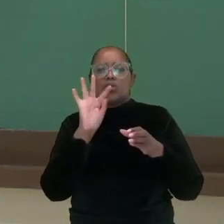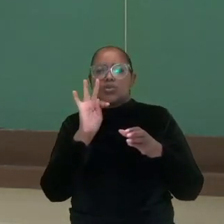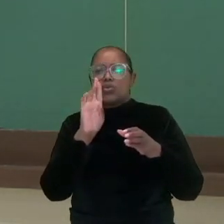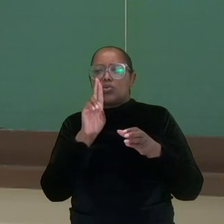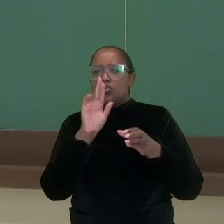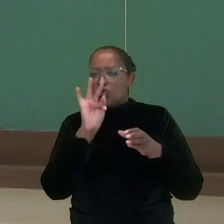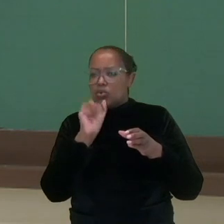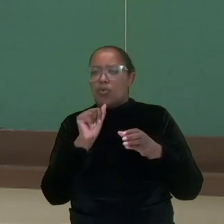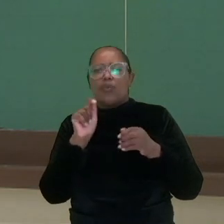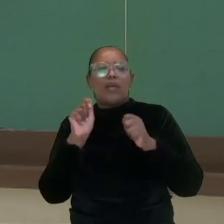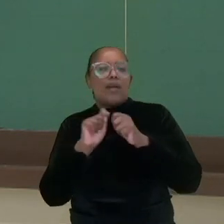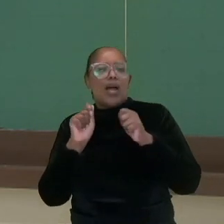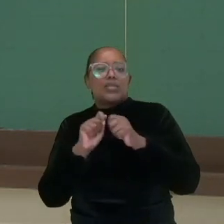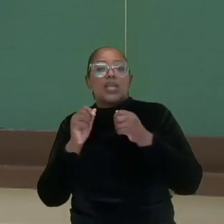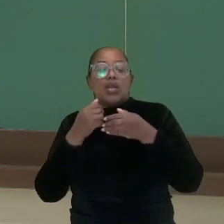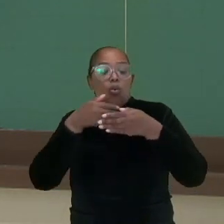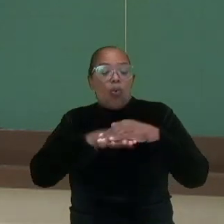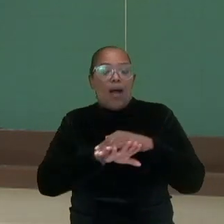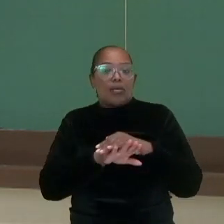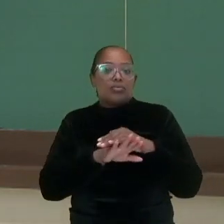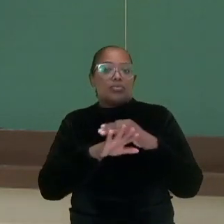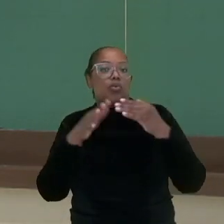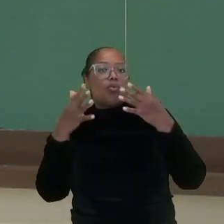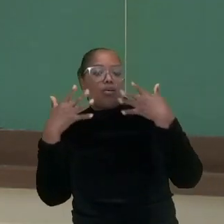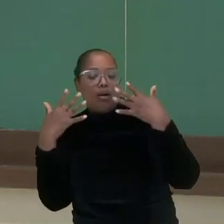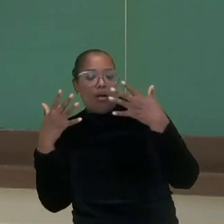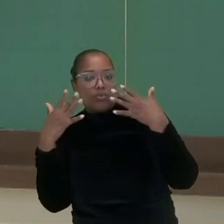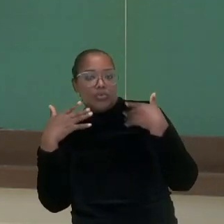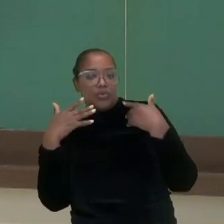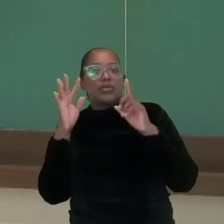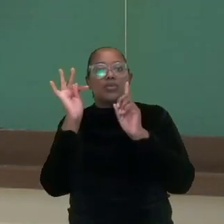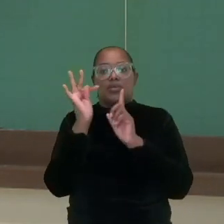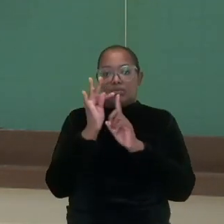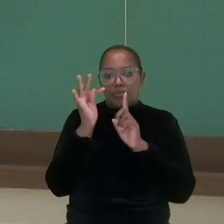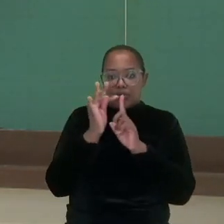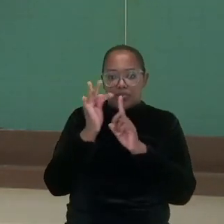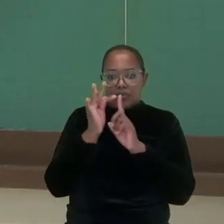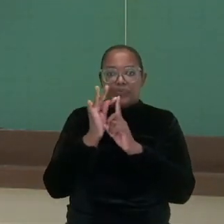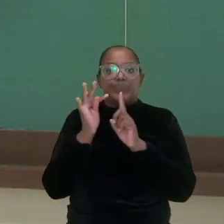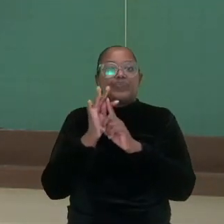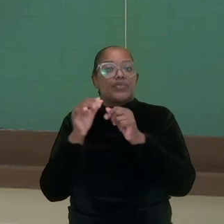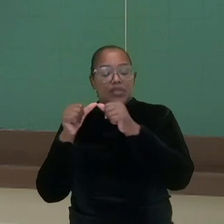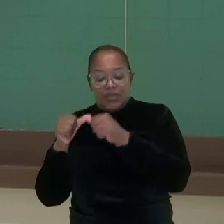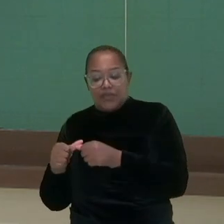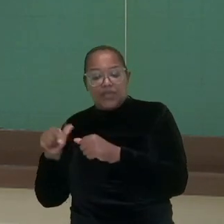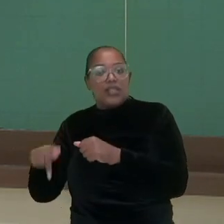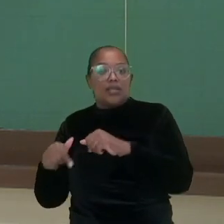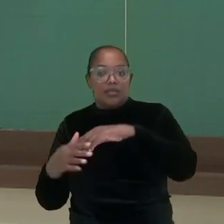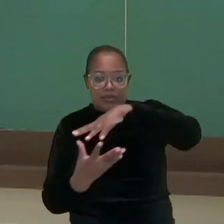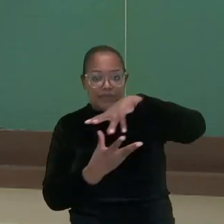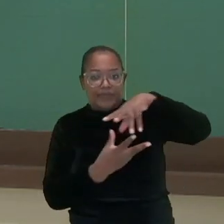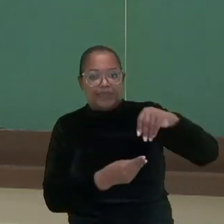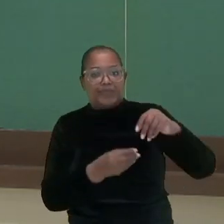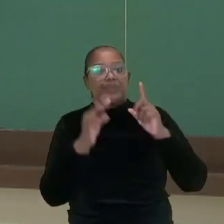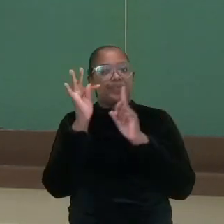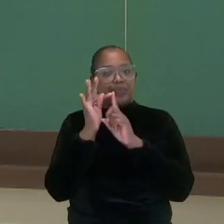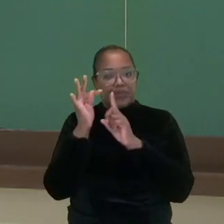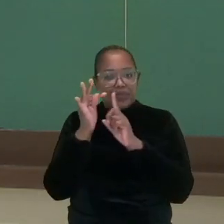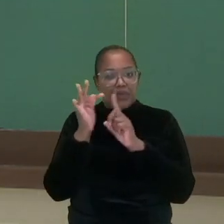Vamos para a correção da atividade? Olha só, a atividade 4 fala o seguinte, observe a imagem abaixo e descreva como ocorre o efeito